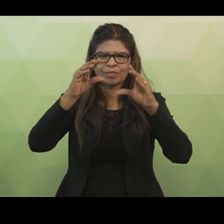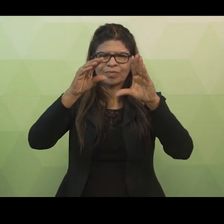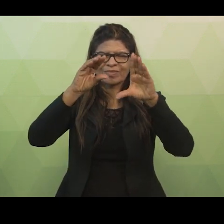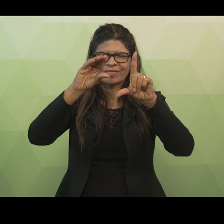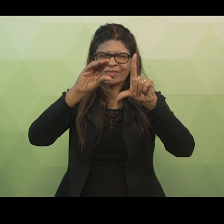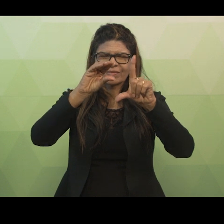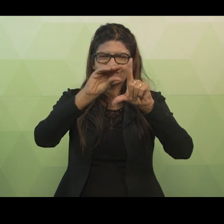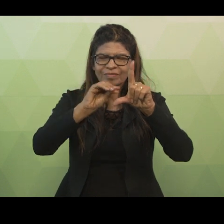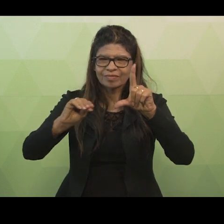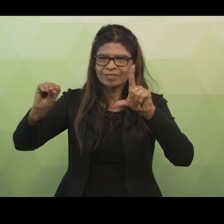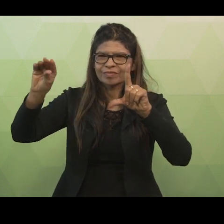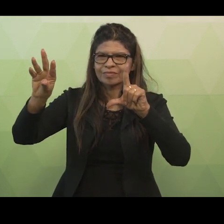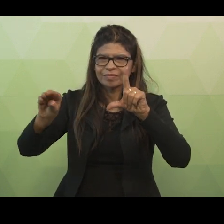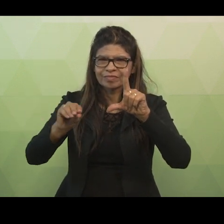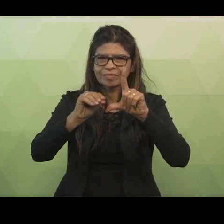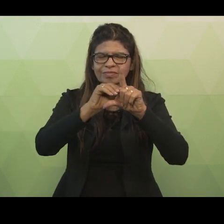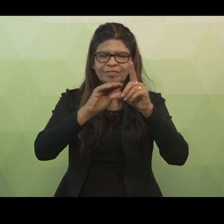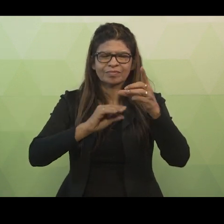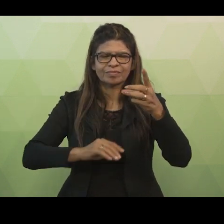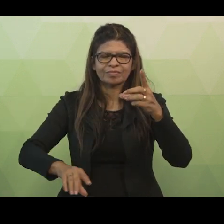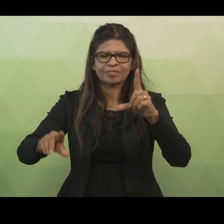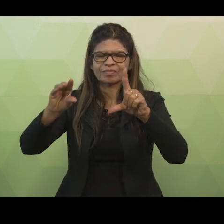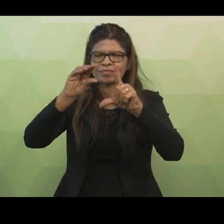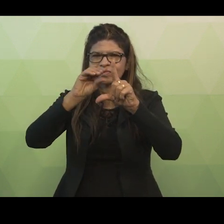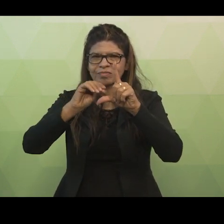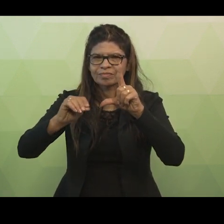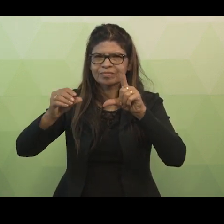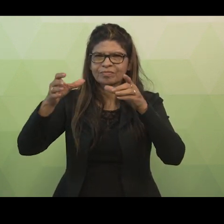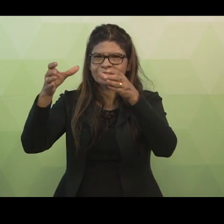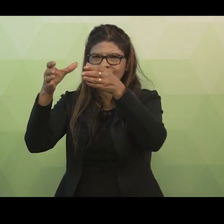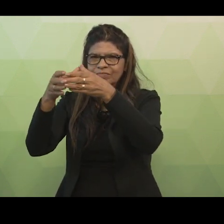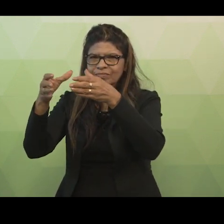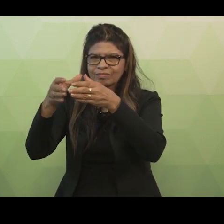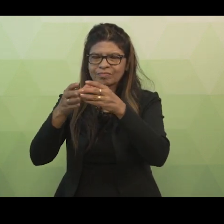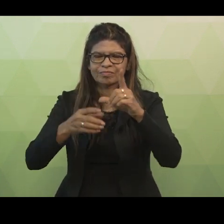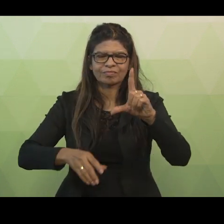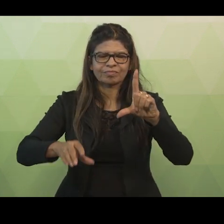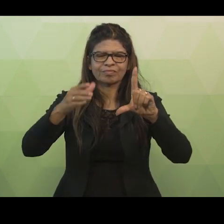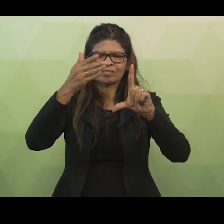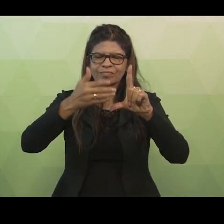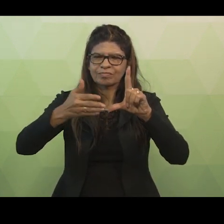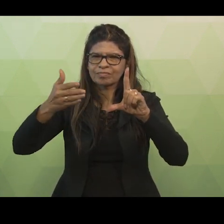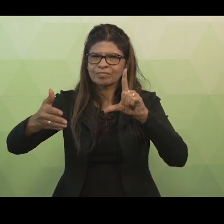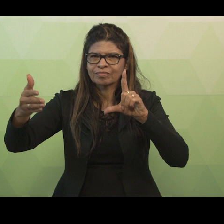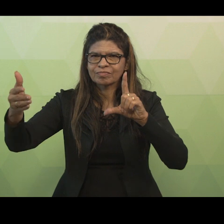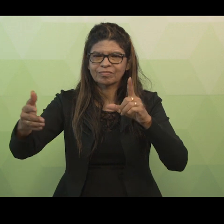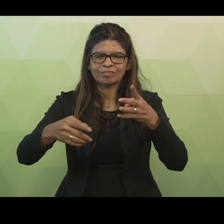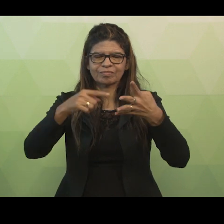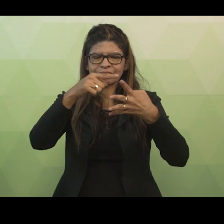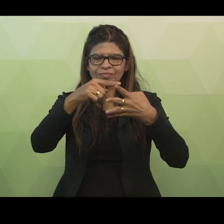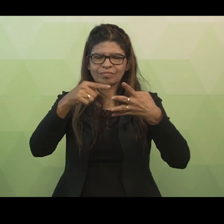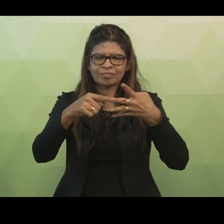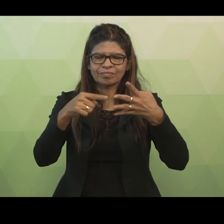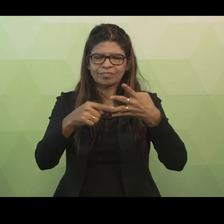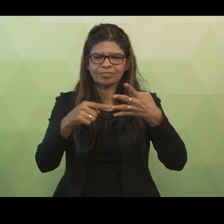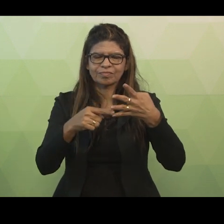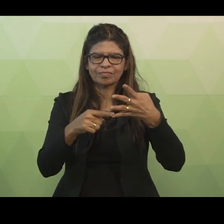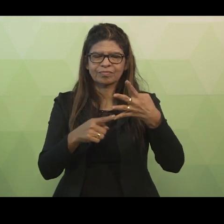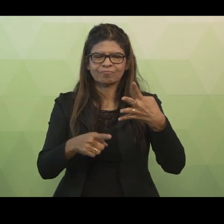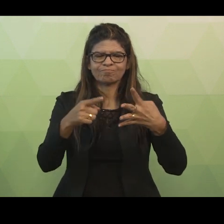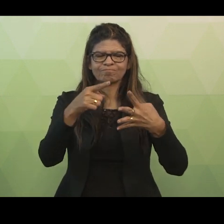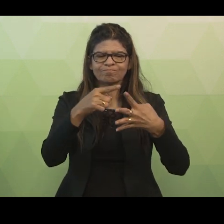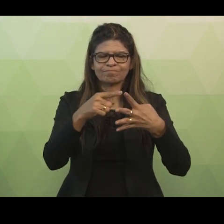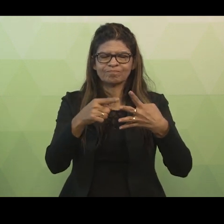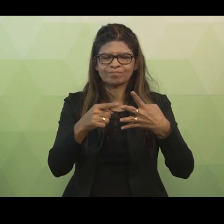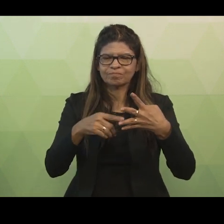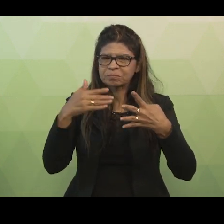O diagrama de sequências para o caso de uso efetuar devolução inicia com o usuário enviando uma mensagem